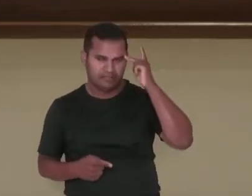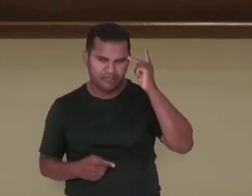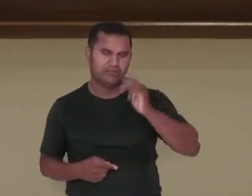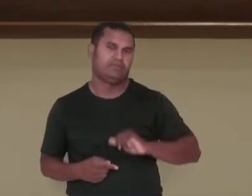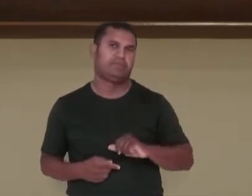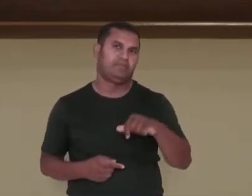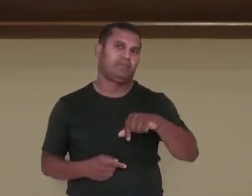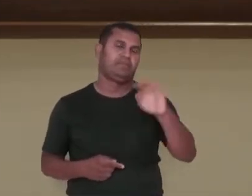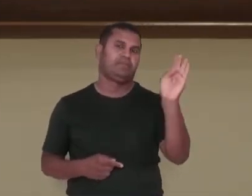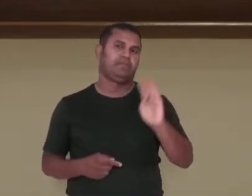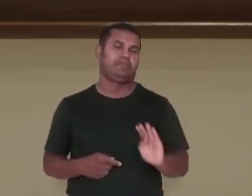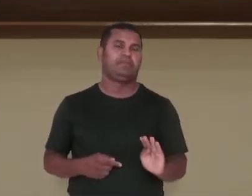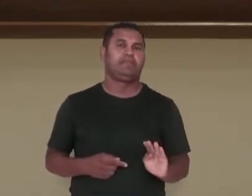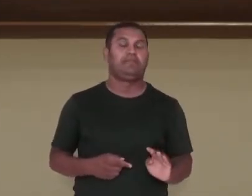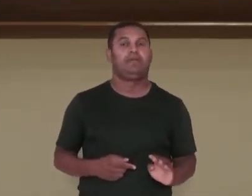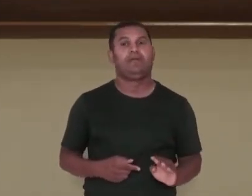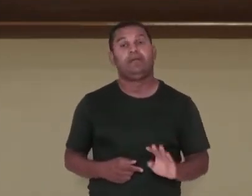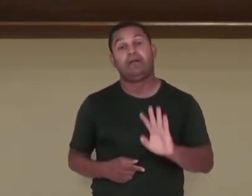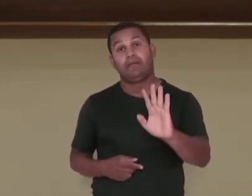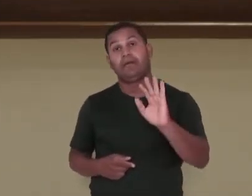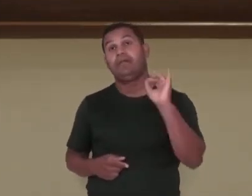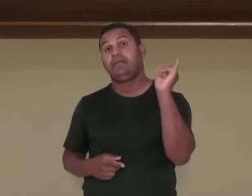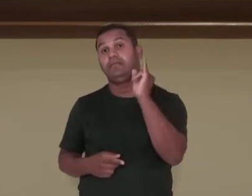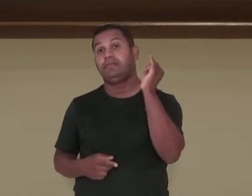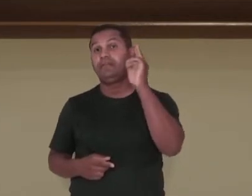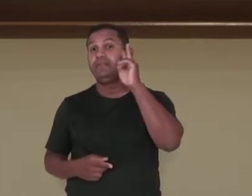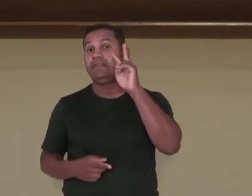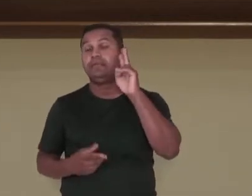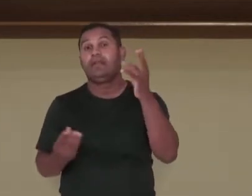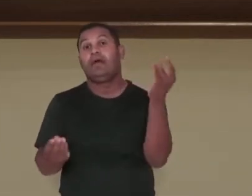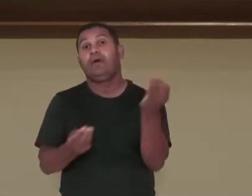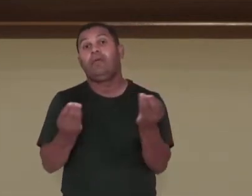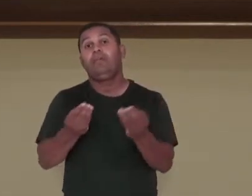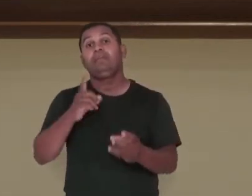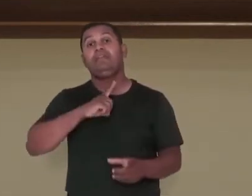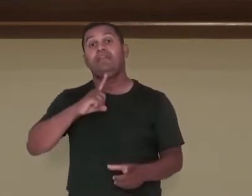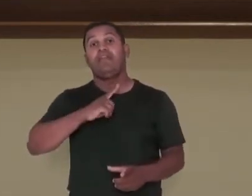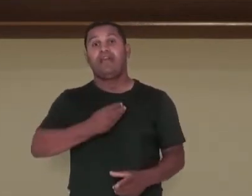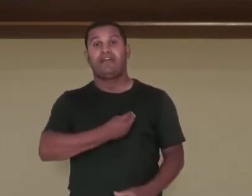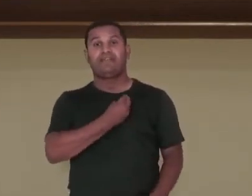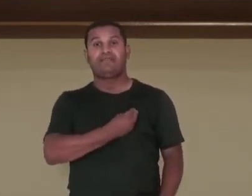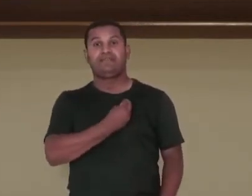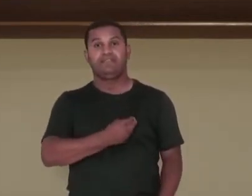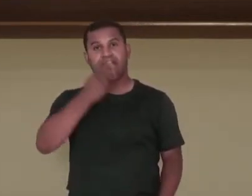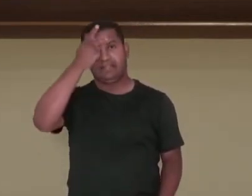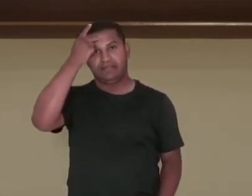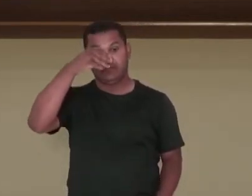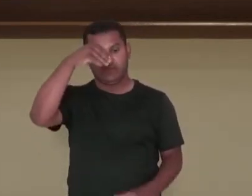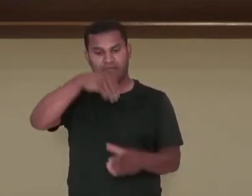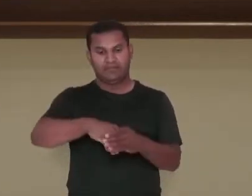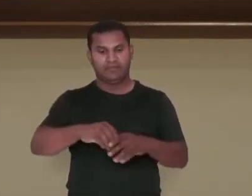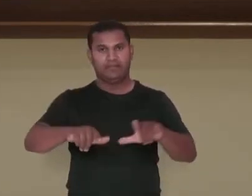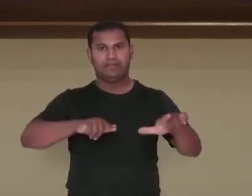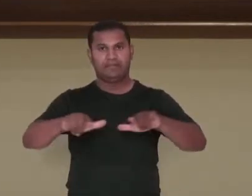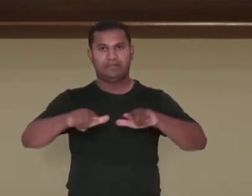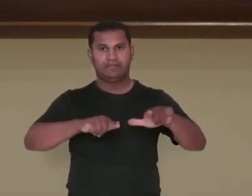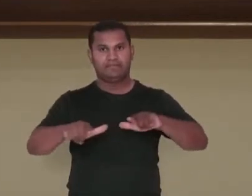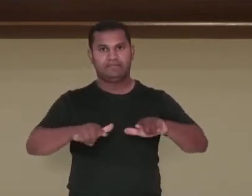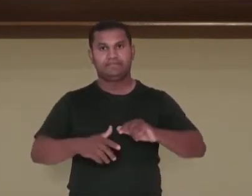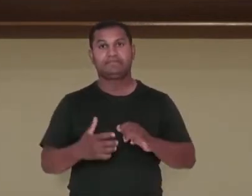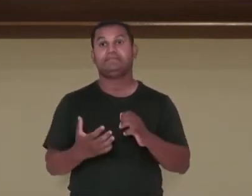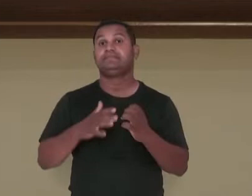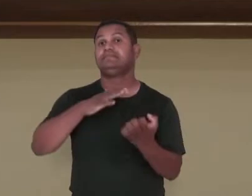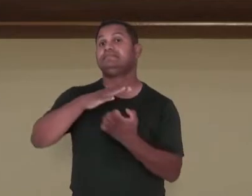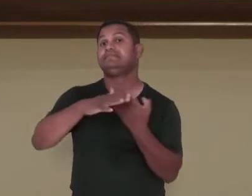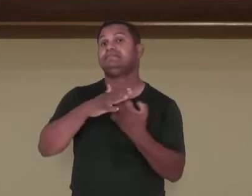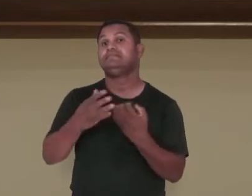eram essas primeiras fábricas. Por que esses trabalhadores eles exigiram e lutaram tanto por leis trabalhistas? Bom, no